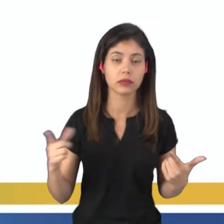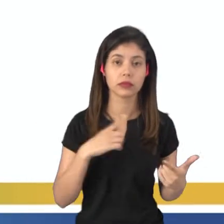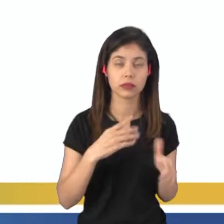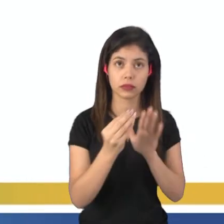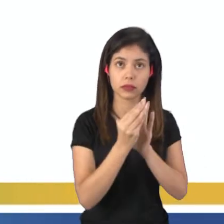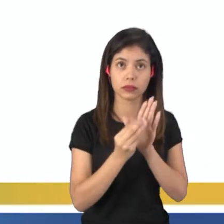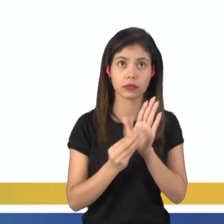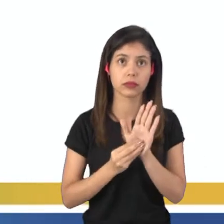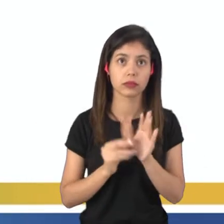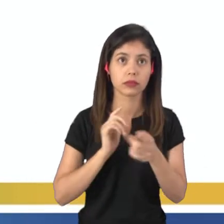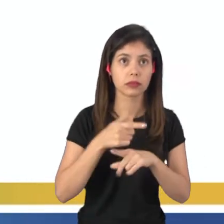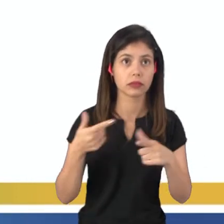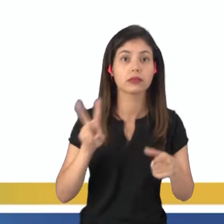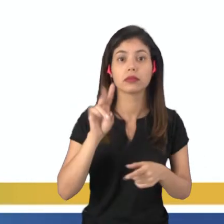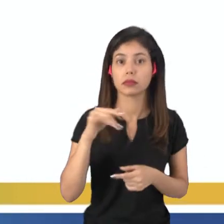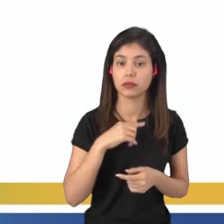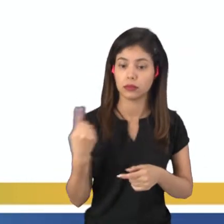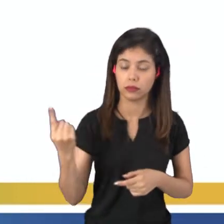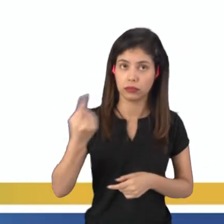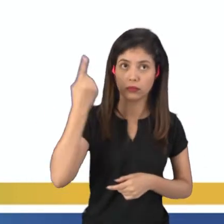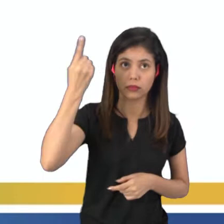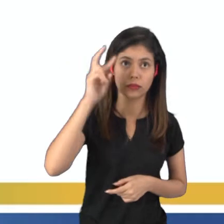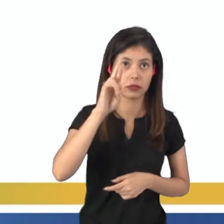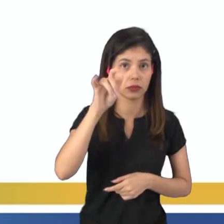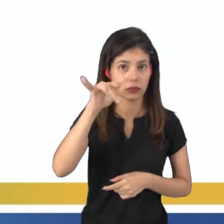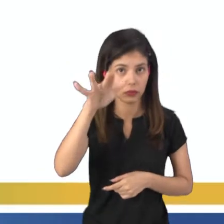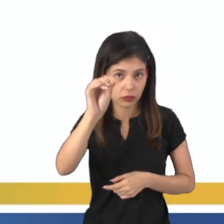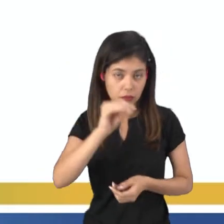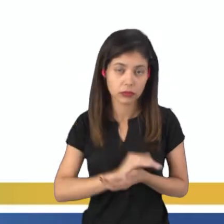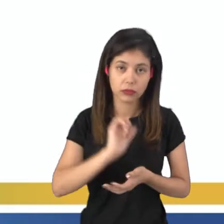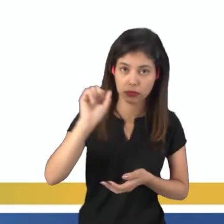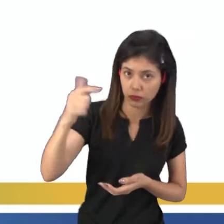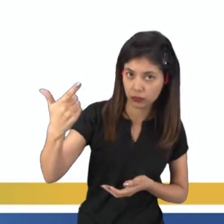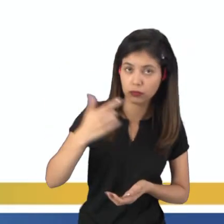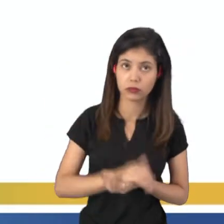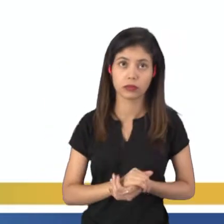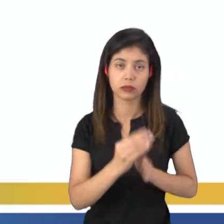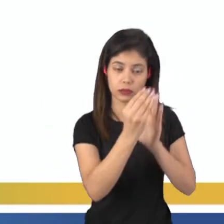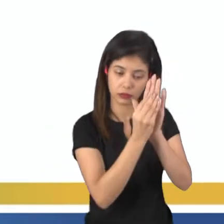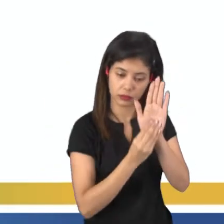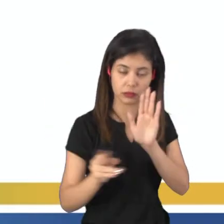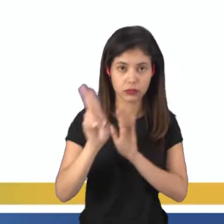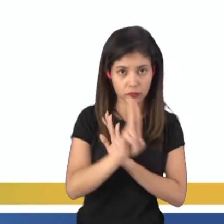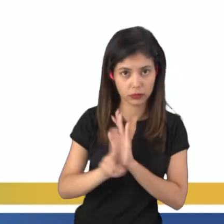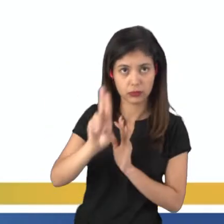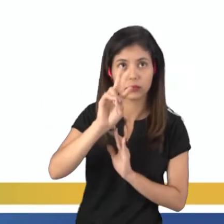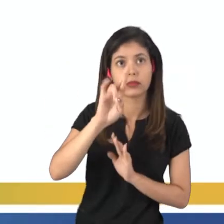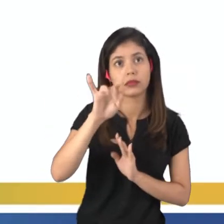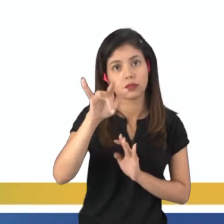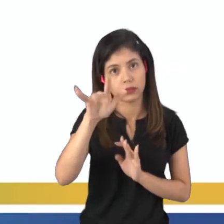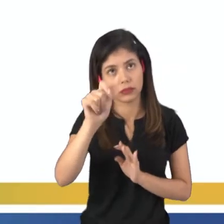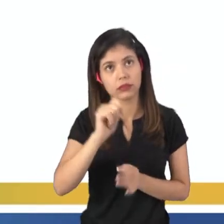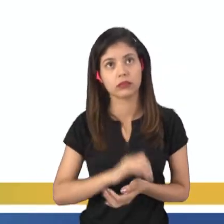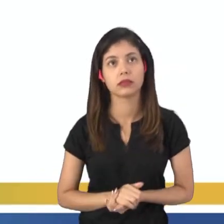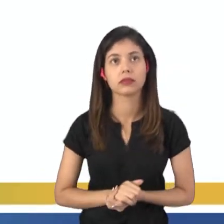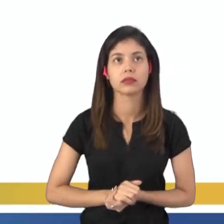dado, maior deve ser, então, a altura aí do retângulo ou do bloco utilizado retangular,